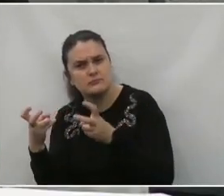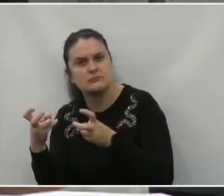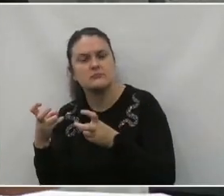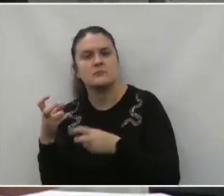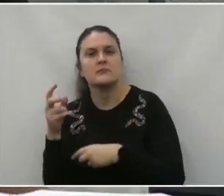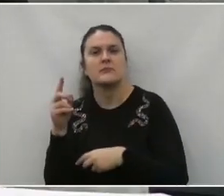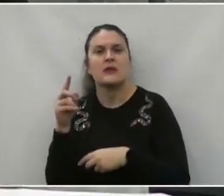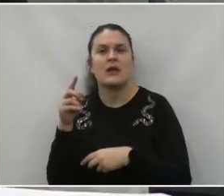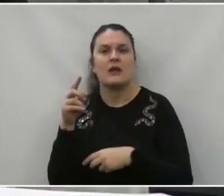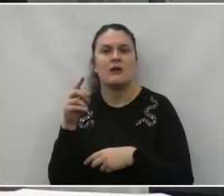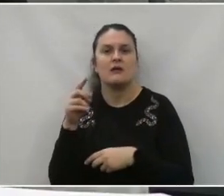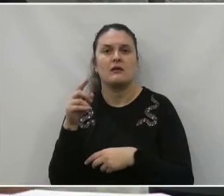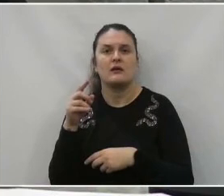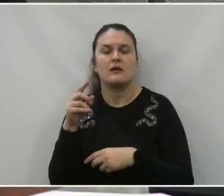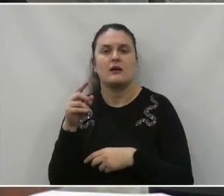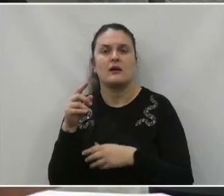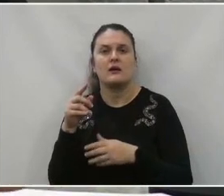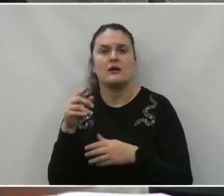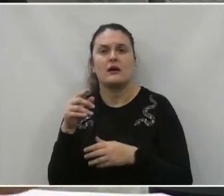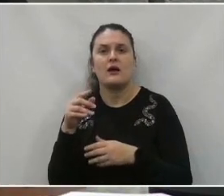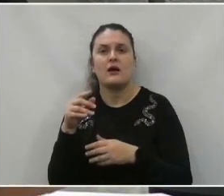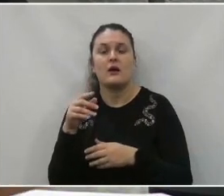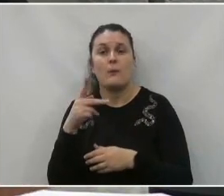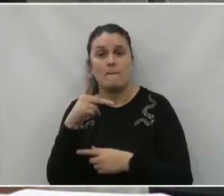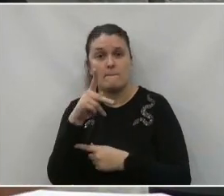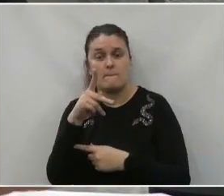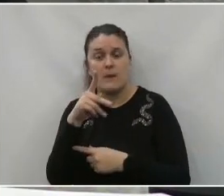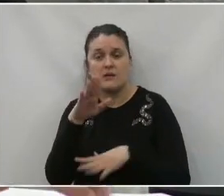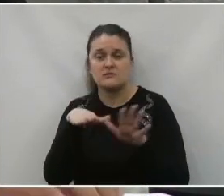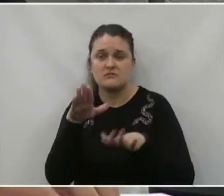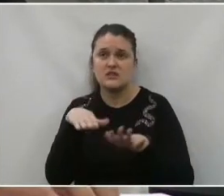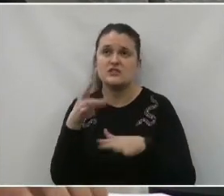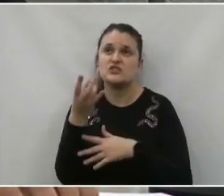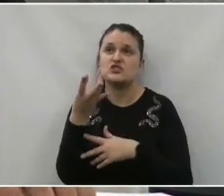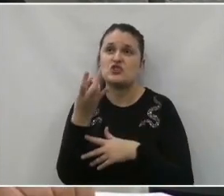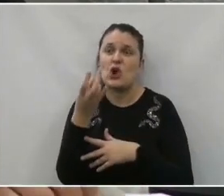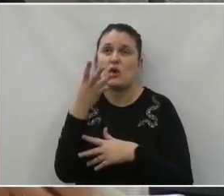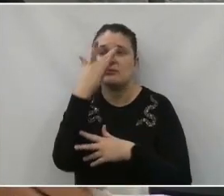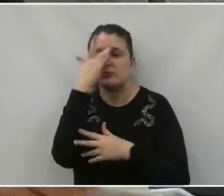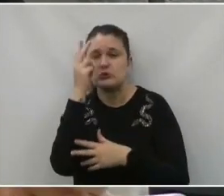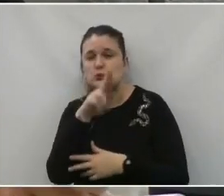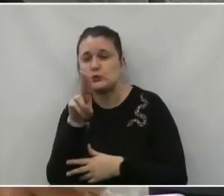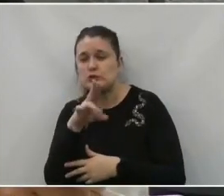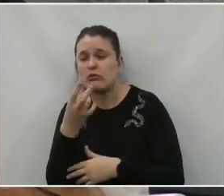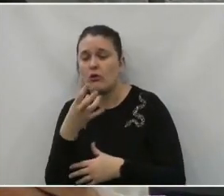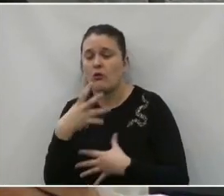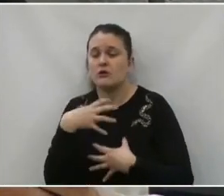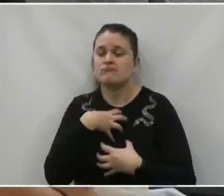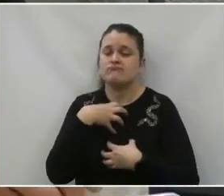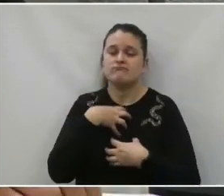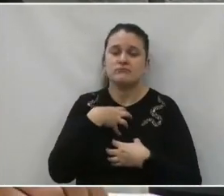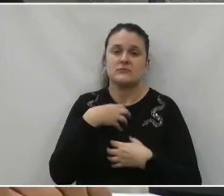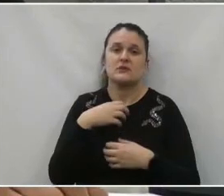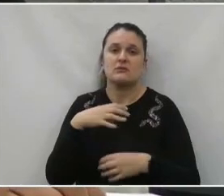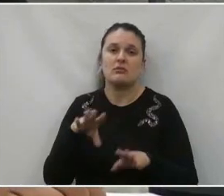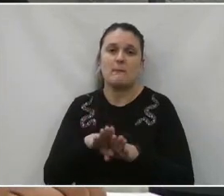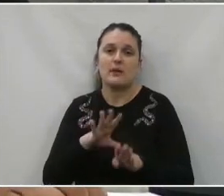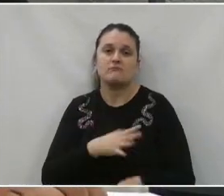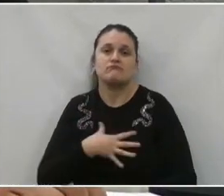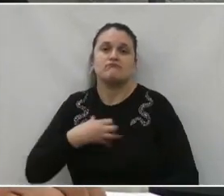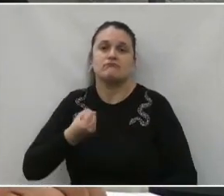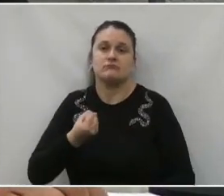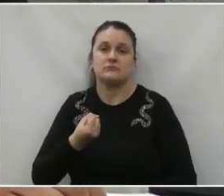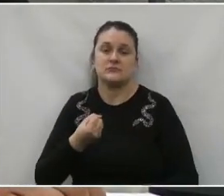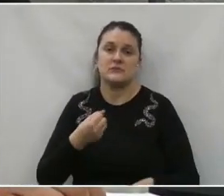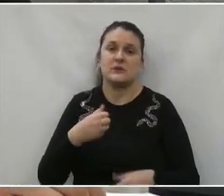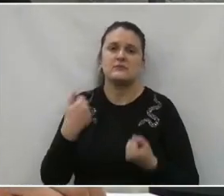que elas têm tirado a vida, né, de muitas pessoas. Então, nós precisamos investir cada